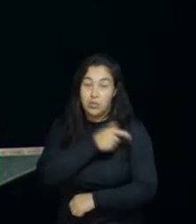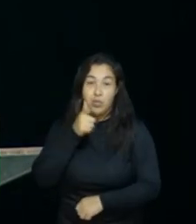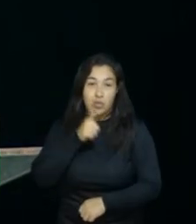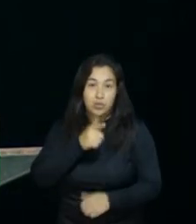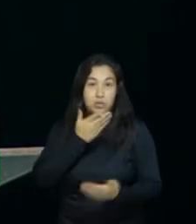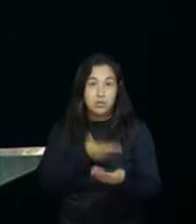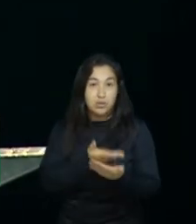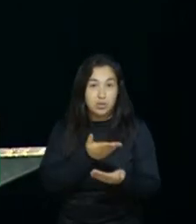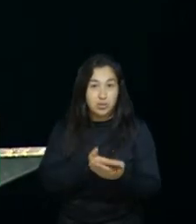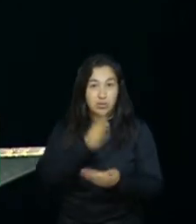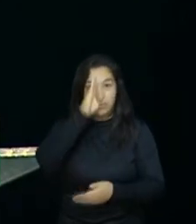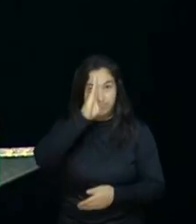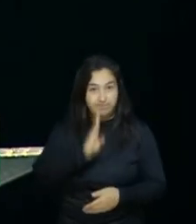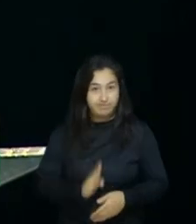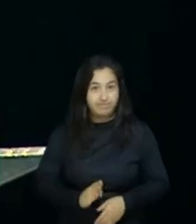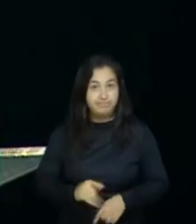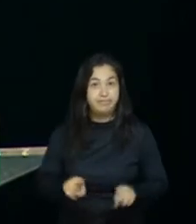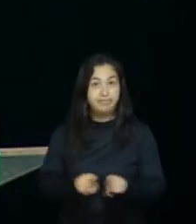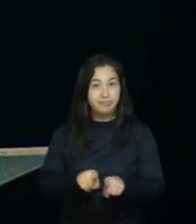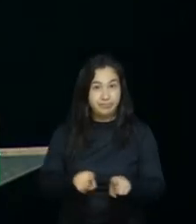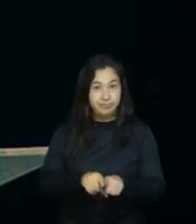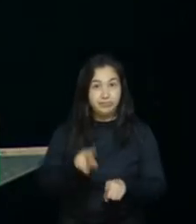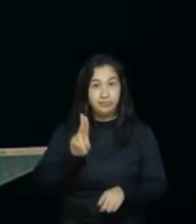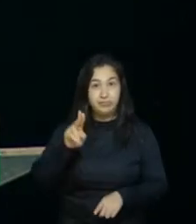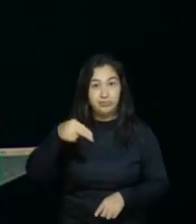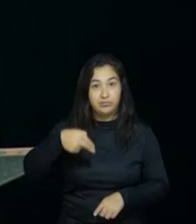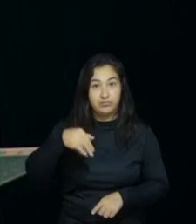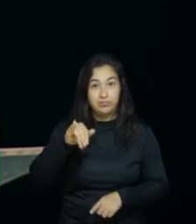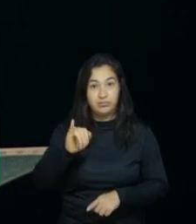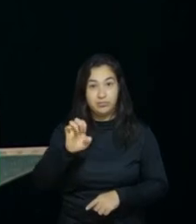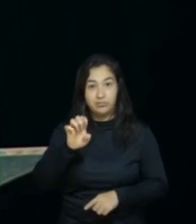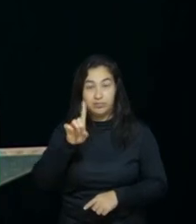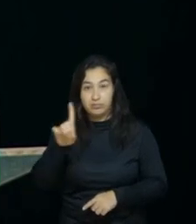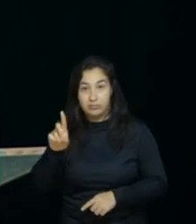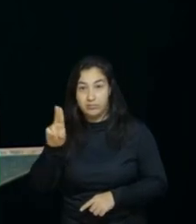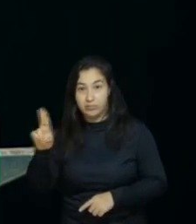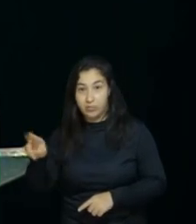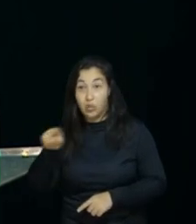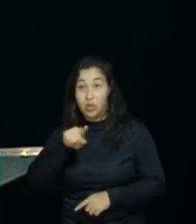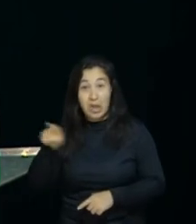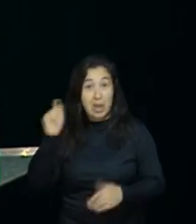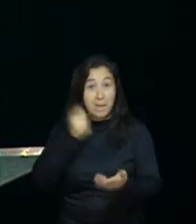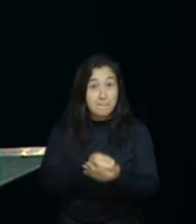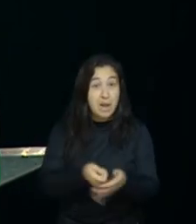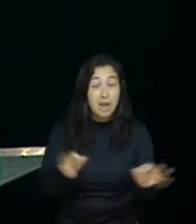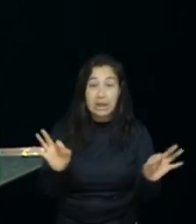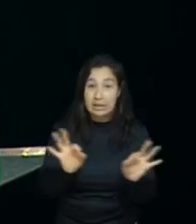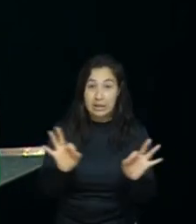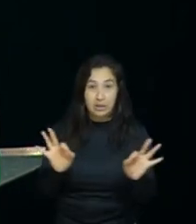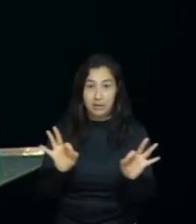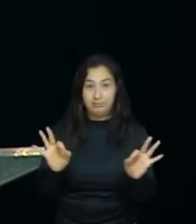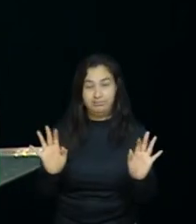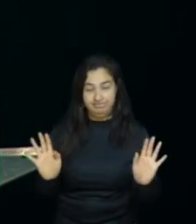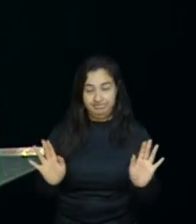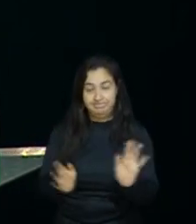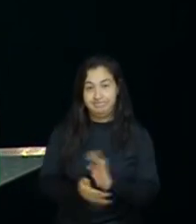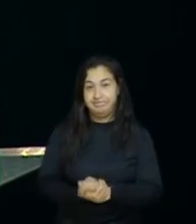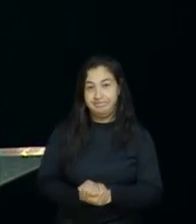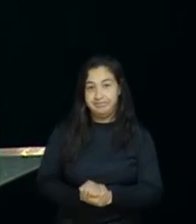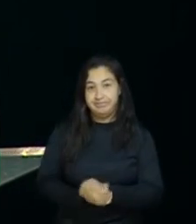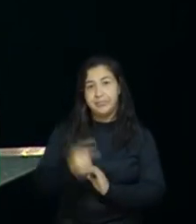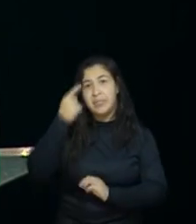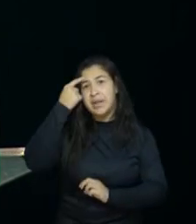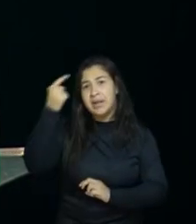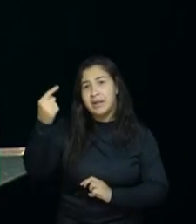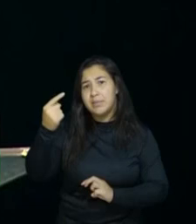Universidade Gratuita e Uniedu, neste caso, 100% de gratuidade. Aqui, lembrando que para cada 4